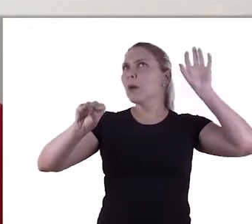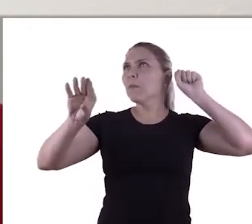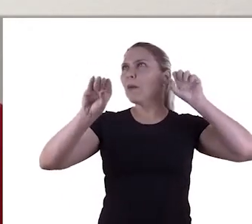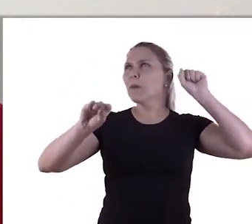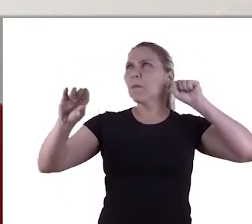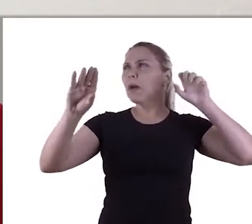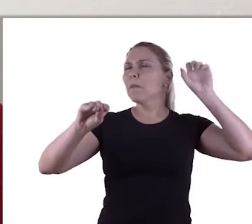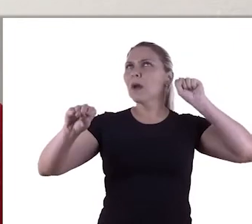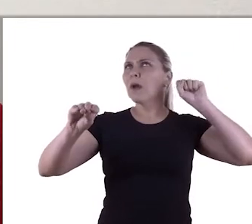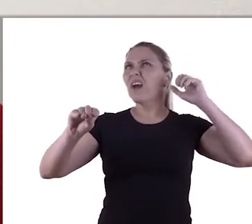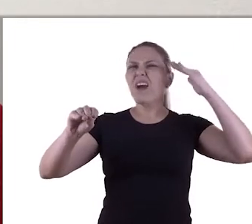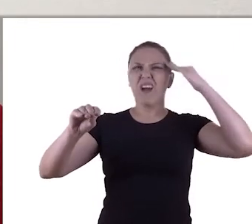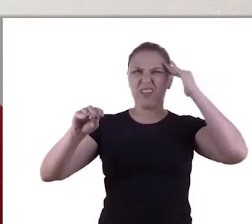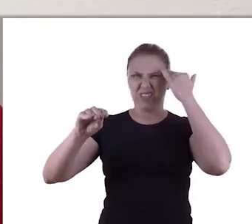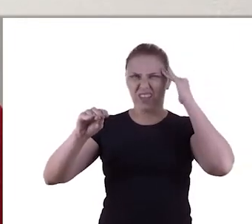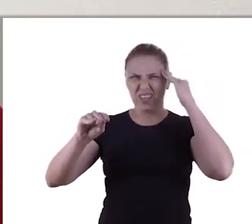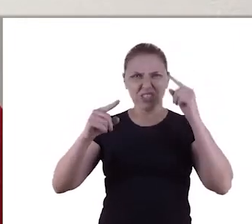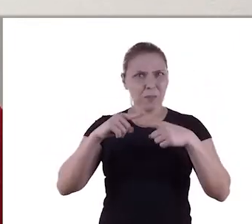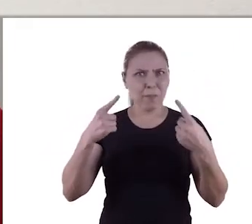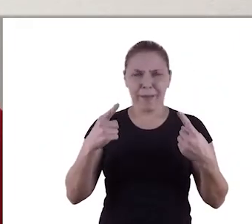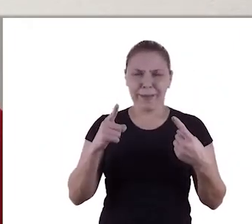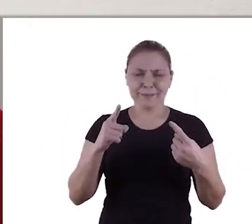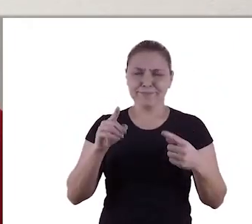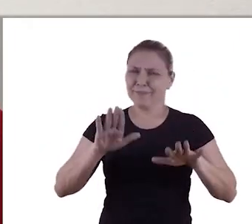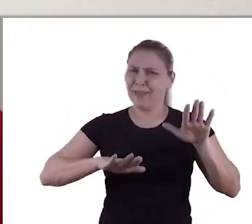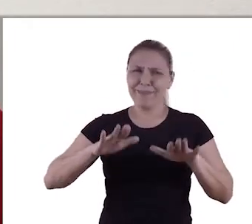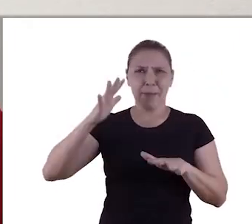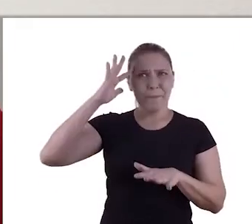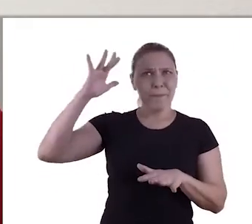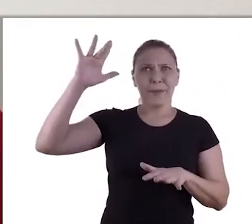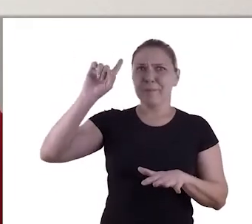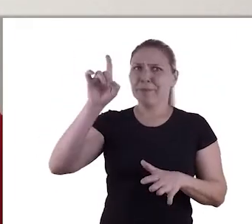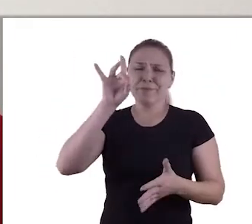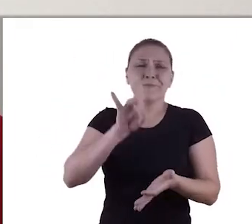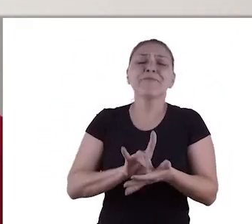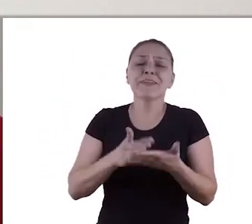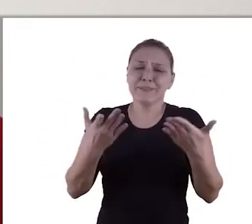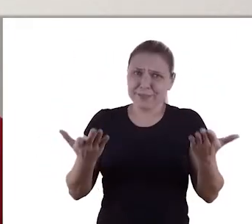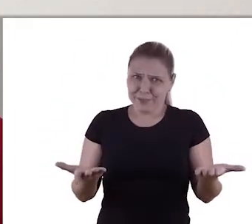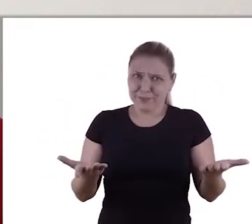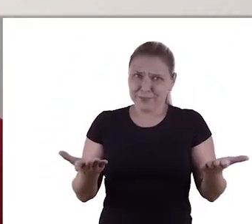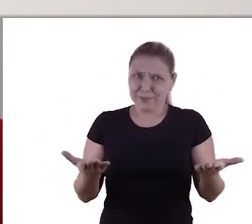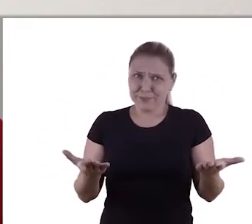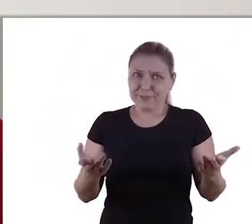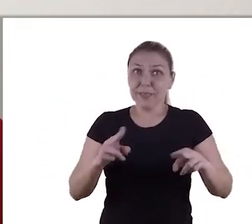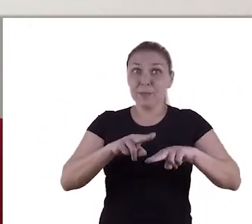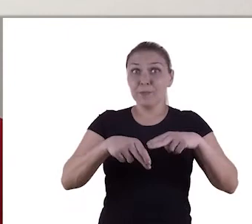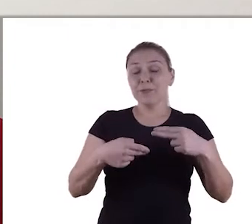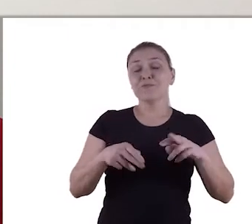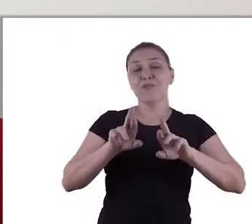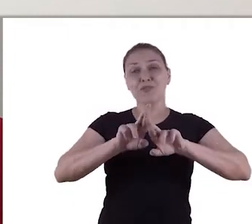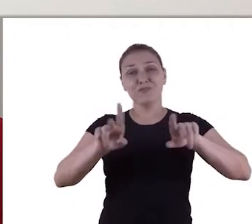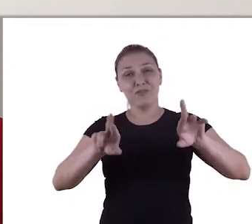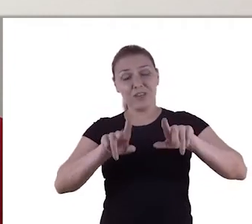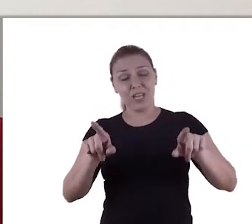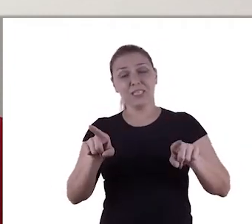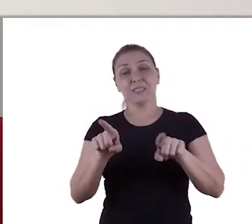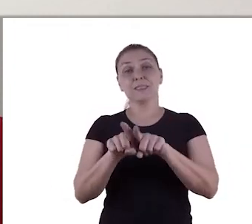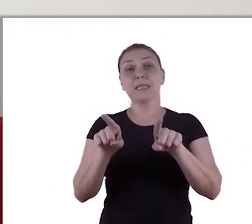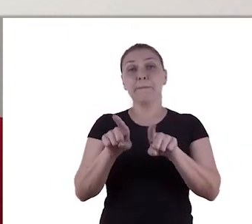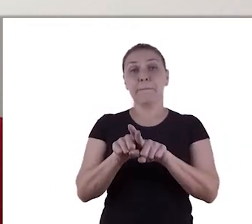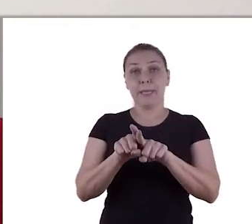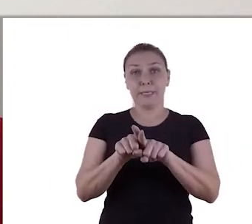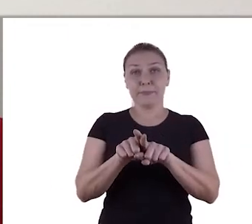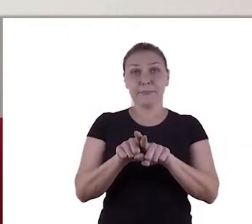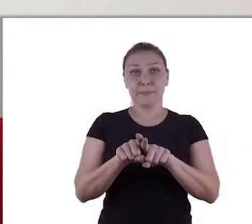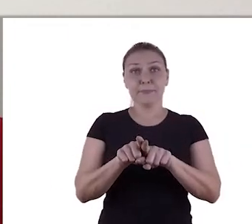entendimento, traz muitas coisas a gente imagina que seja, mas nem sempre aquilo que a gente imagina é realmente o que acontece. As diferenças